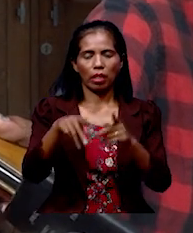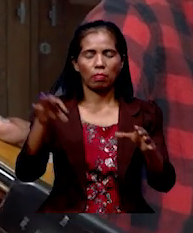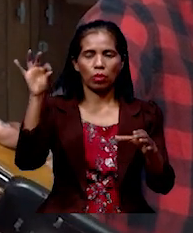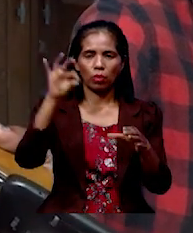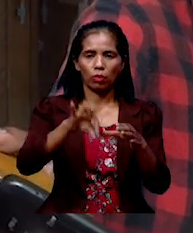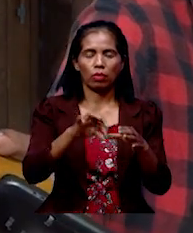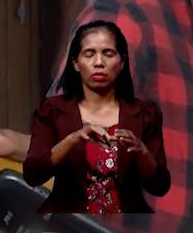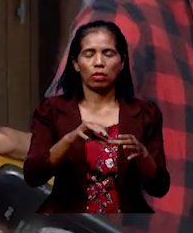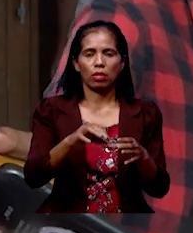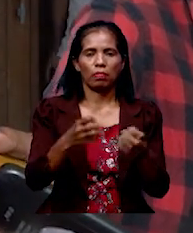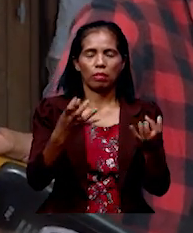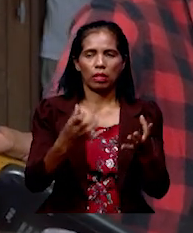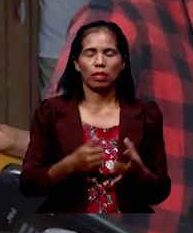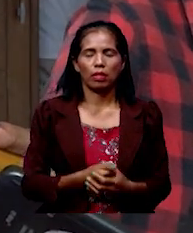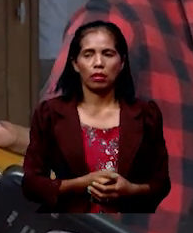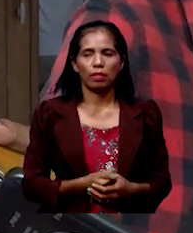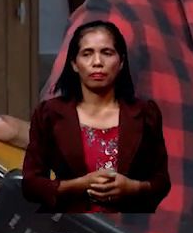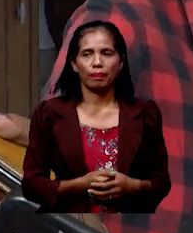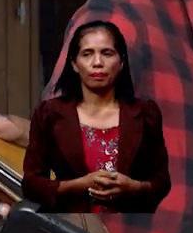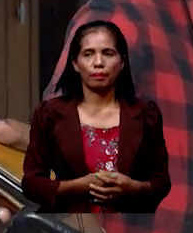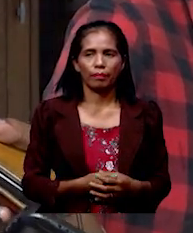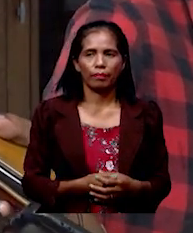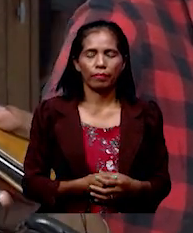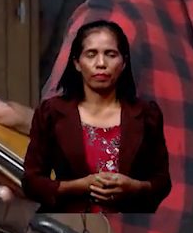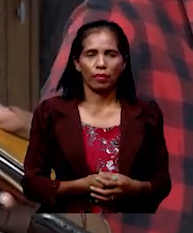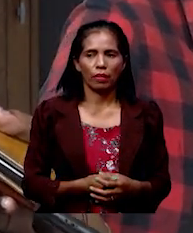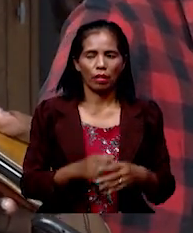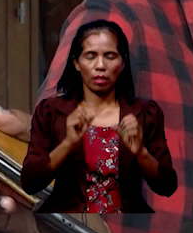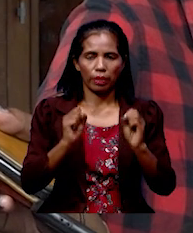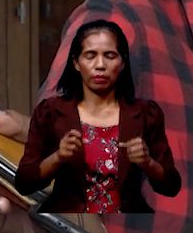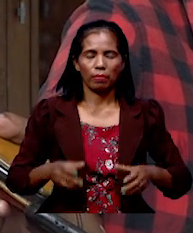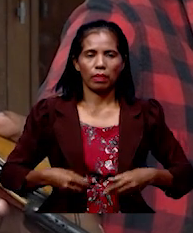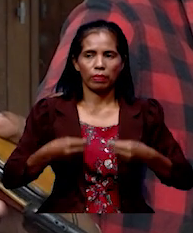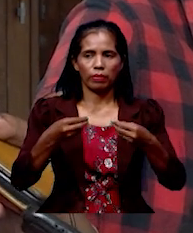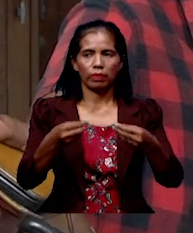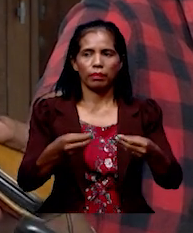3 mil e da ser verificado tudo, né? Para tu for.